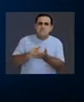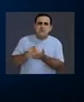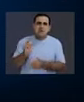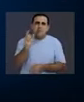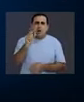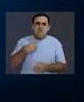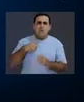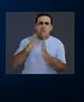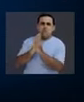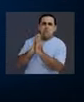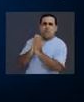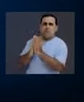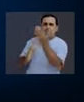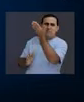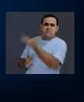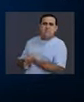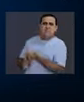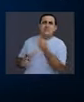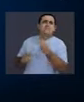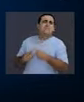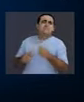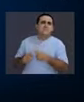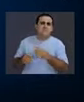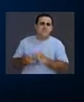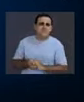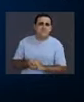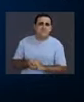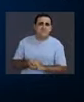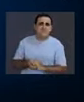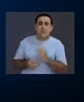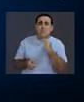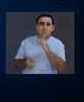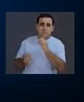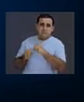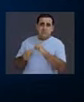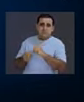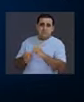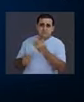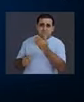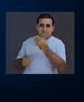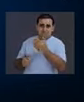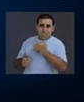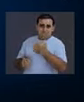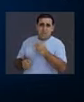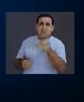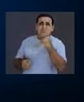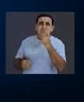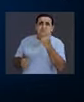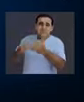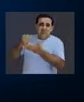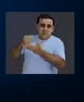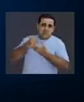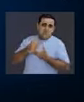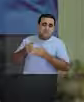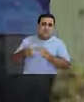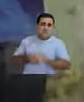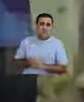Eu vou orar por ele, porque o que ele fez por mim, ninguém nunca